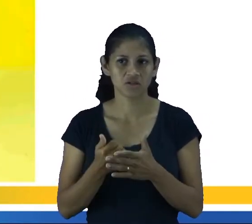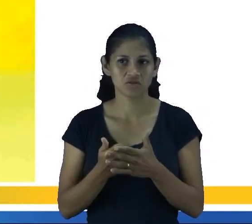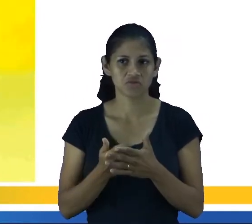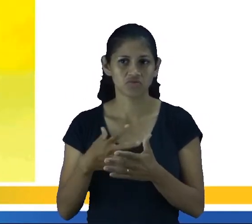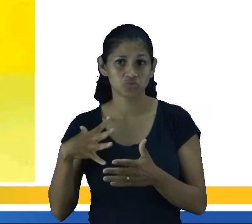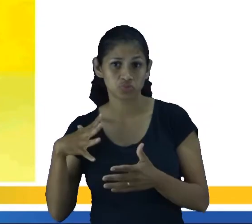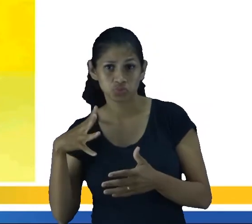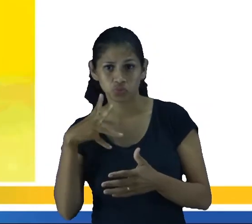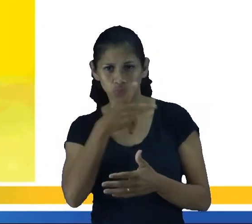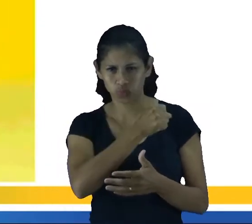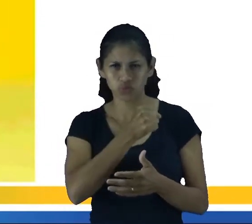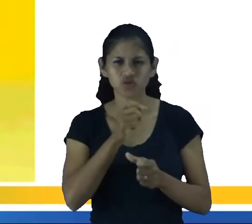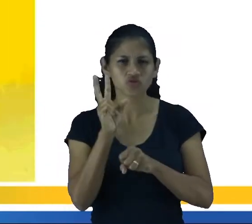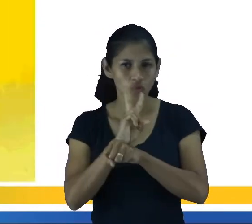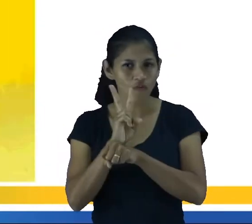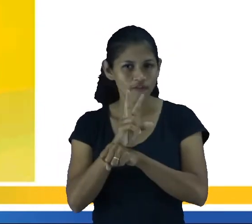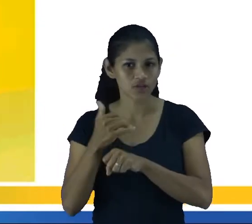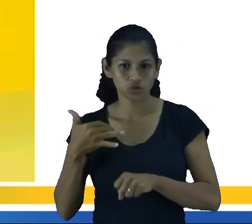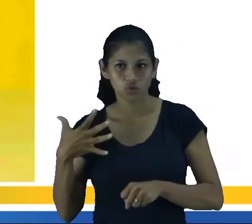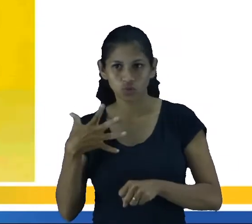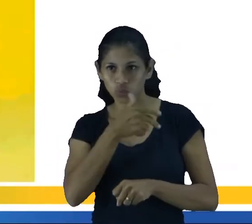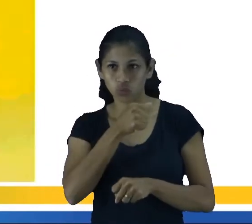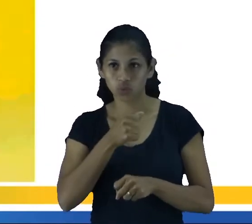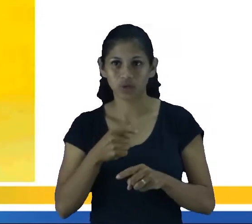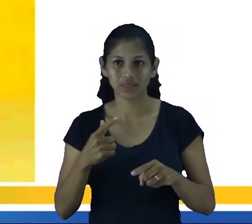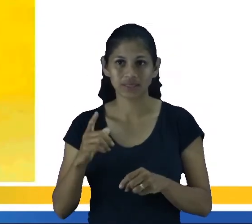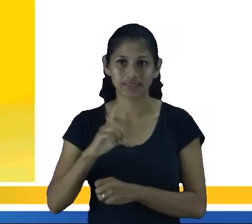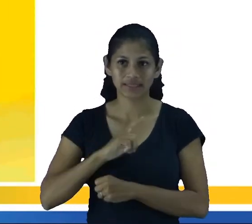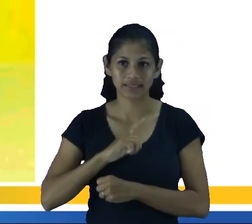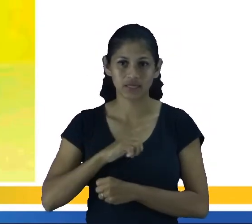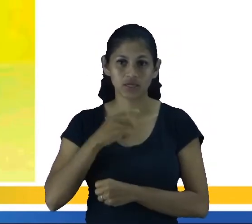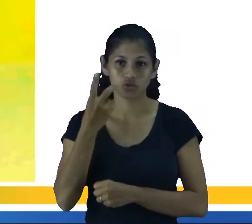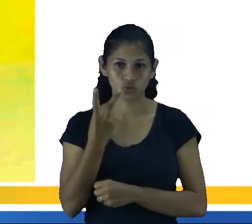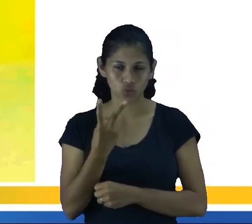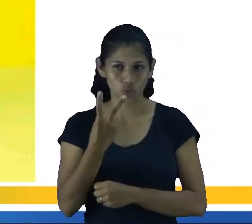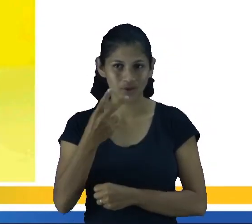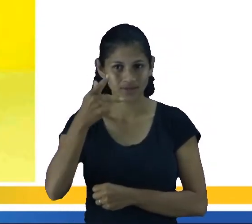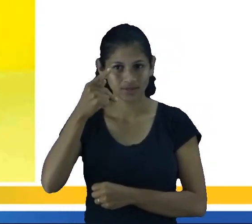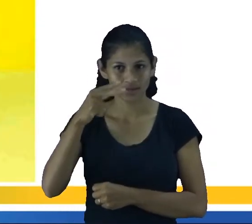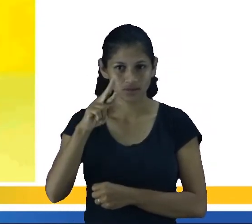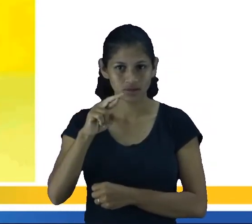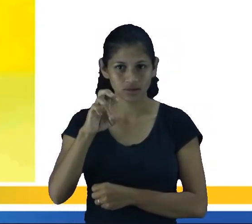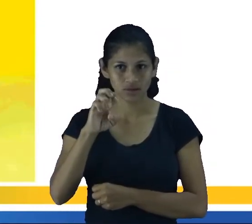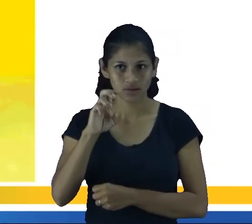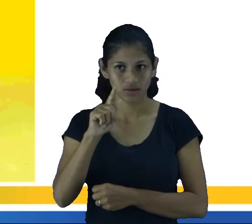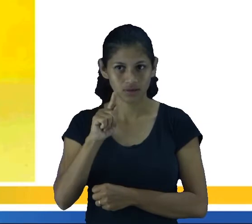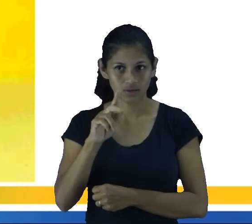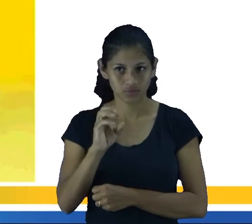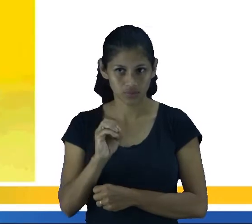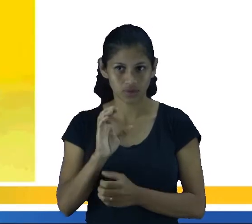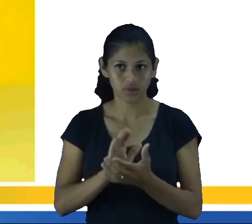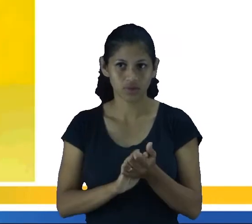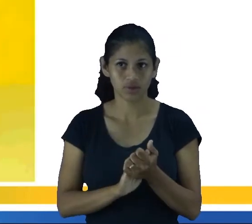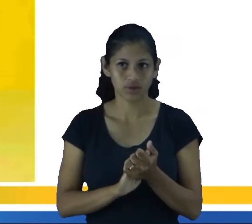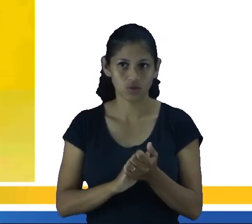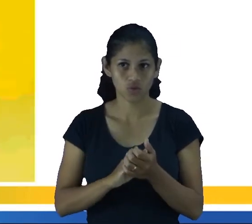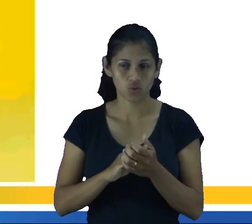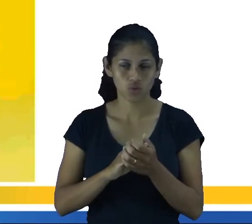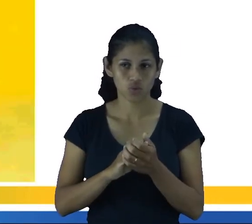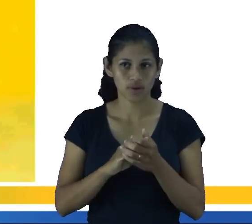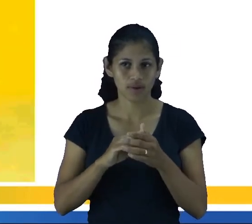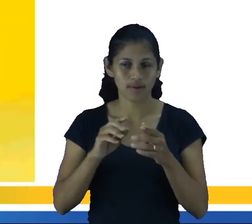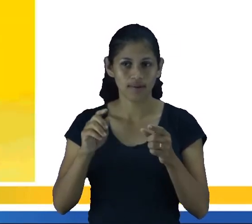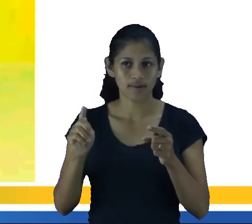ali, né? Mas aqui a gente vai ter dois pregos, né? O ferro ali do prego vai o quê? Vai se ligar